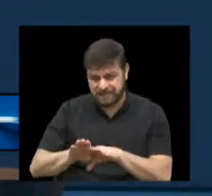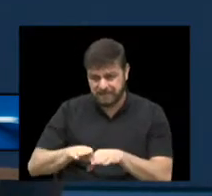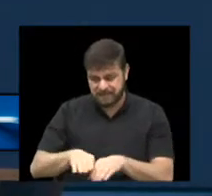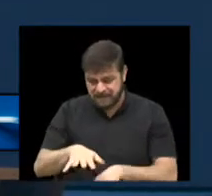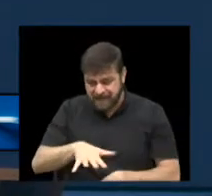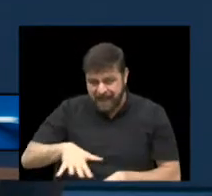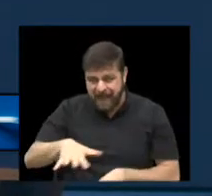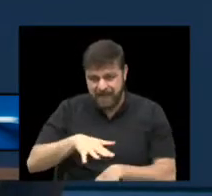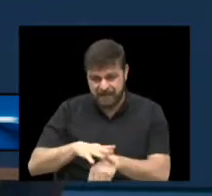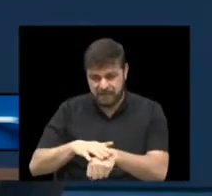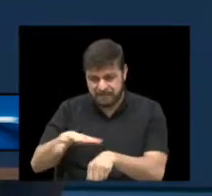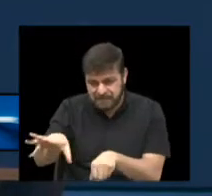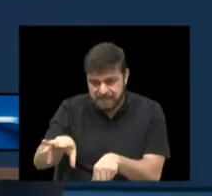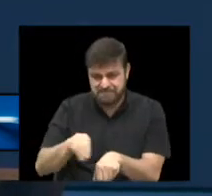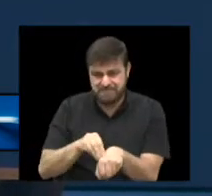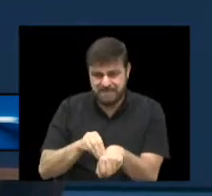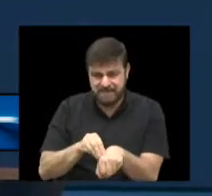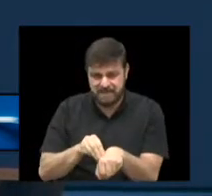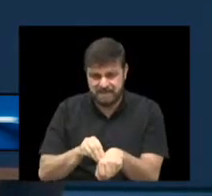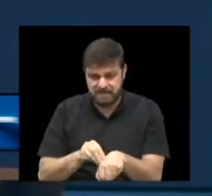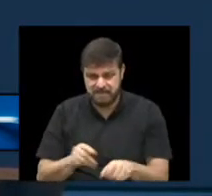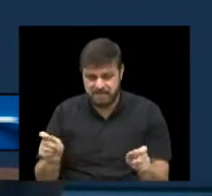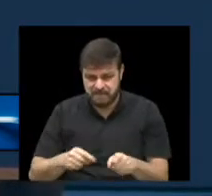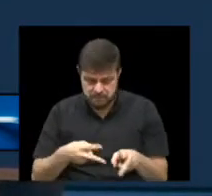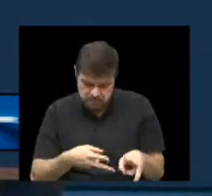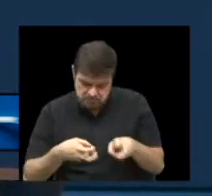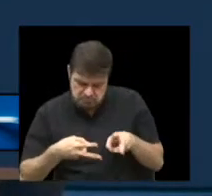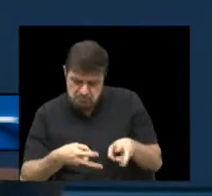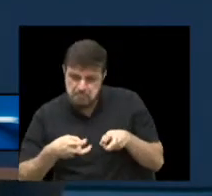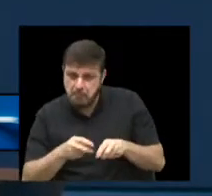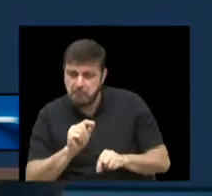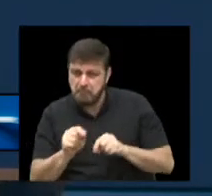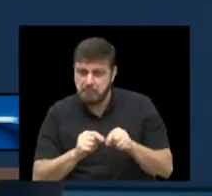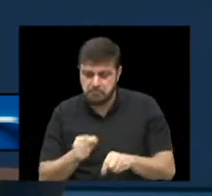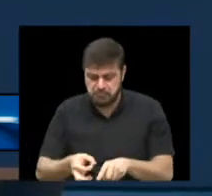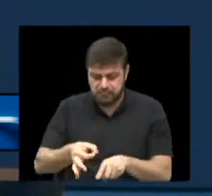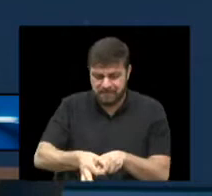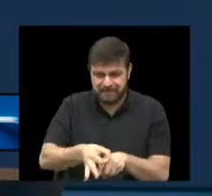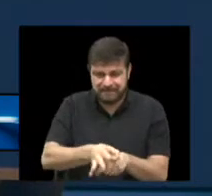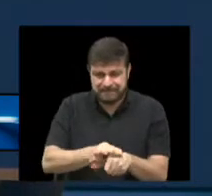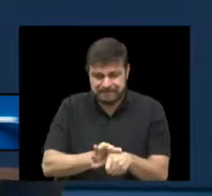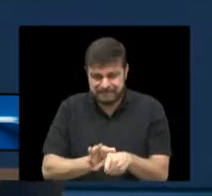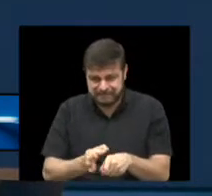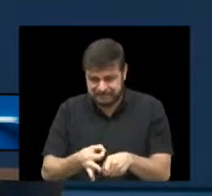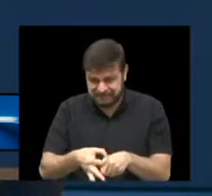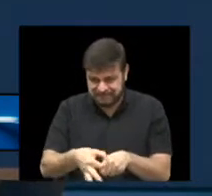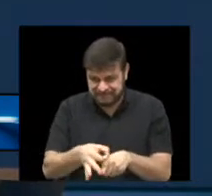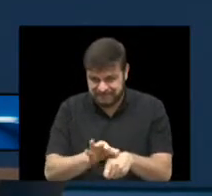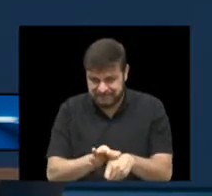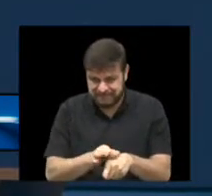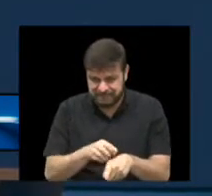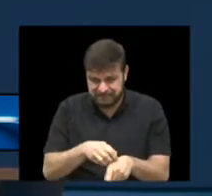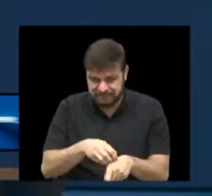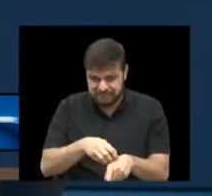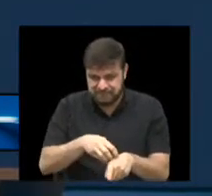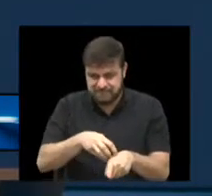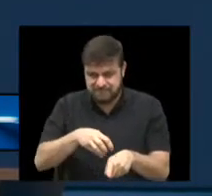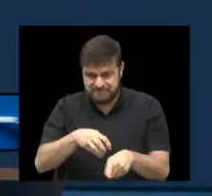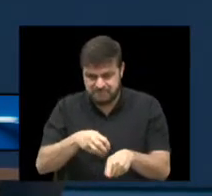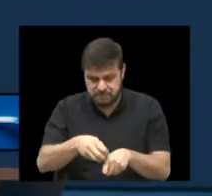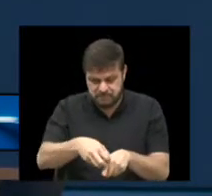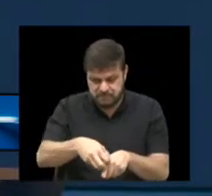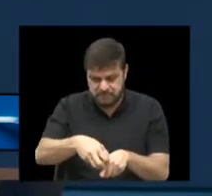algumas alterações que resultam no aparecimento de lesões decorrentes do crescimento celular